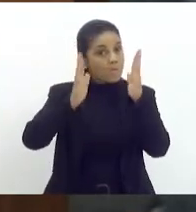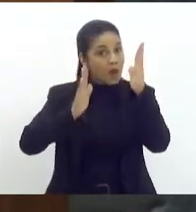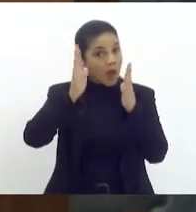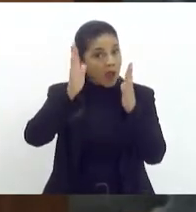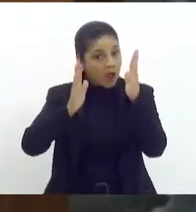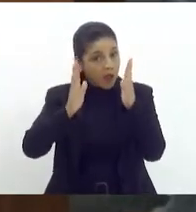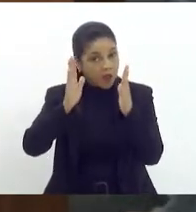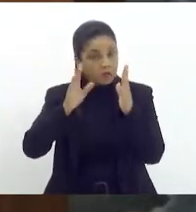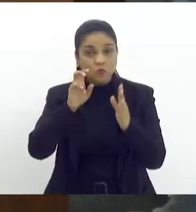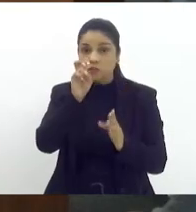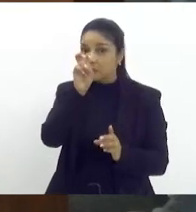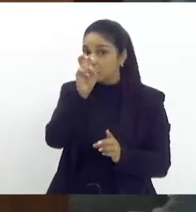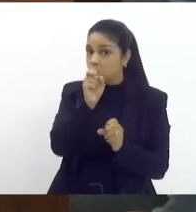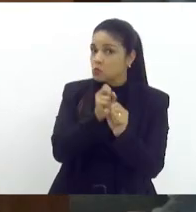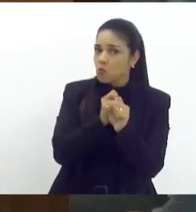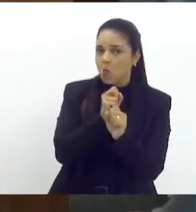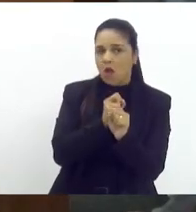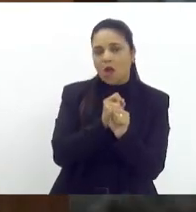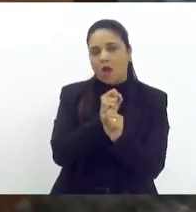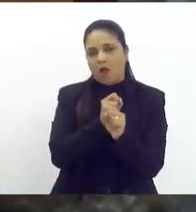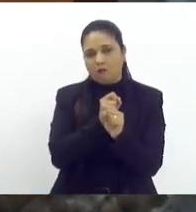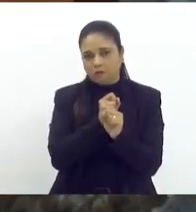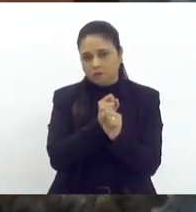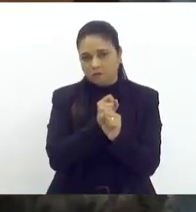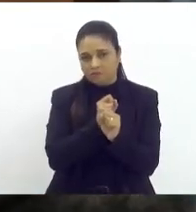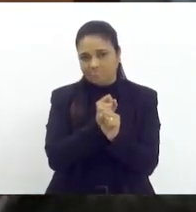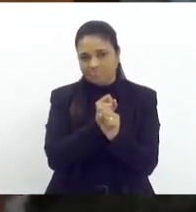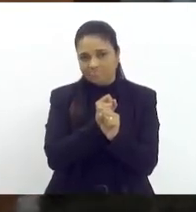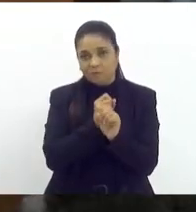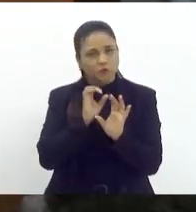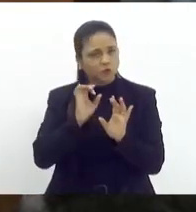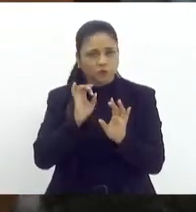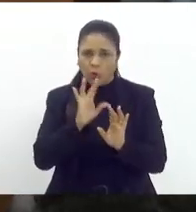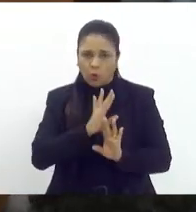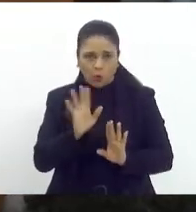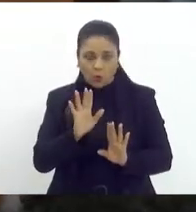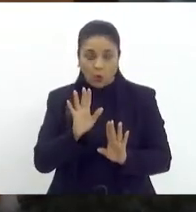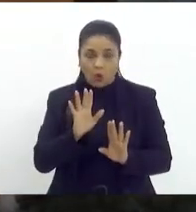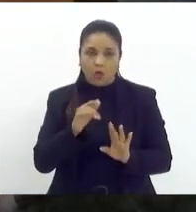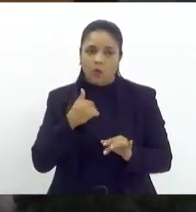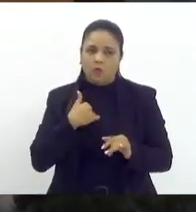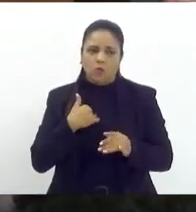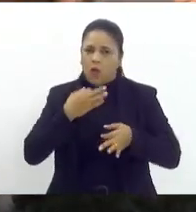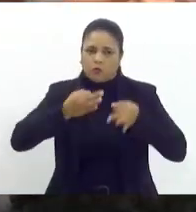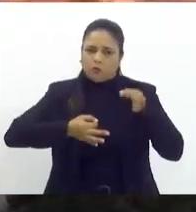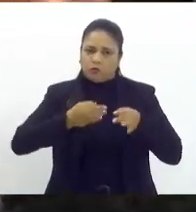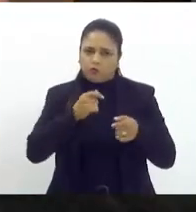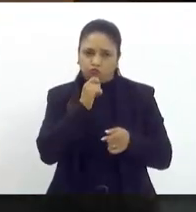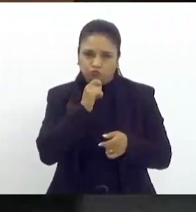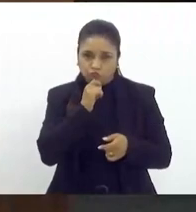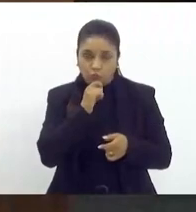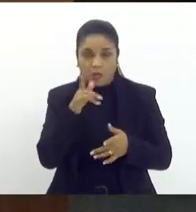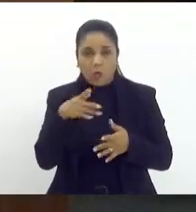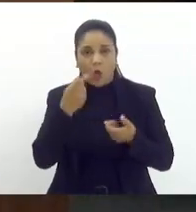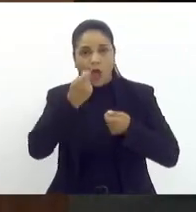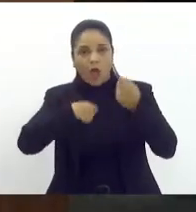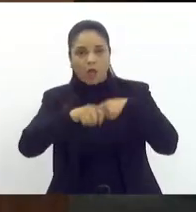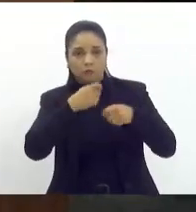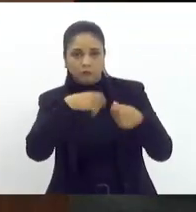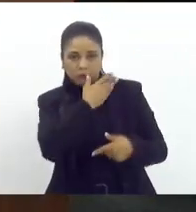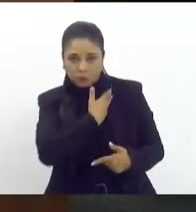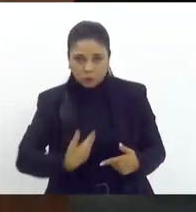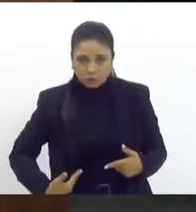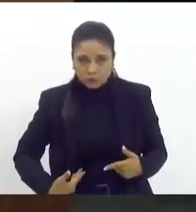de cinco anos Não é justo presidente que o administrador público de